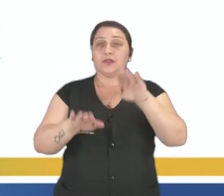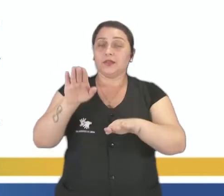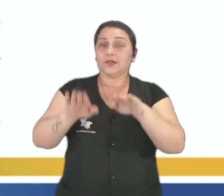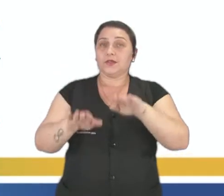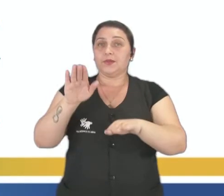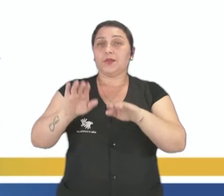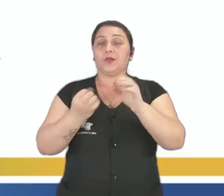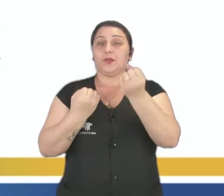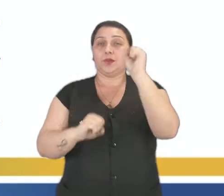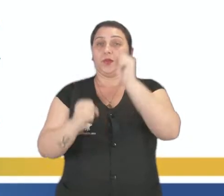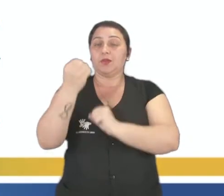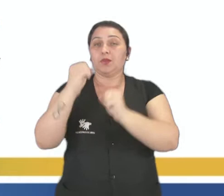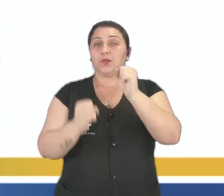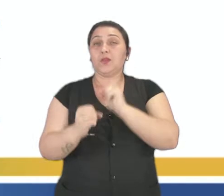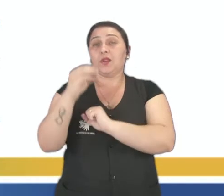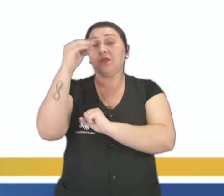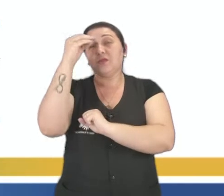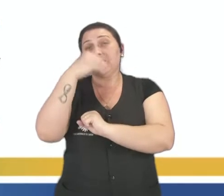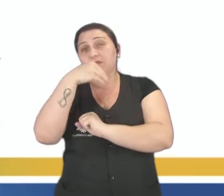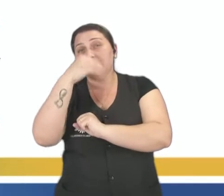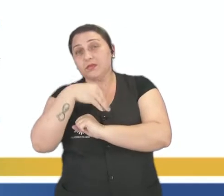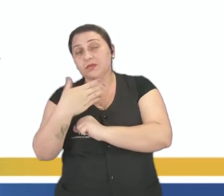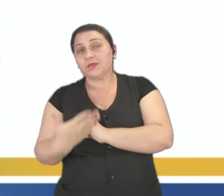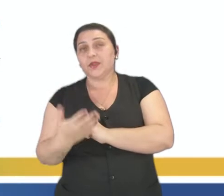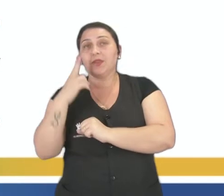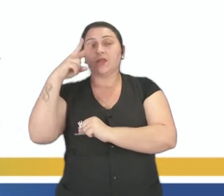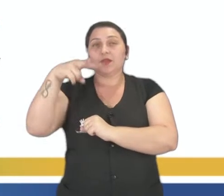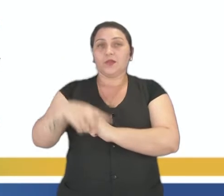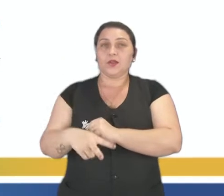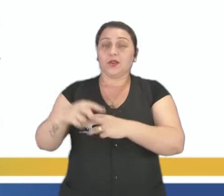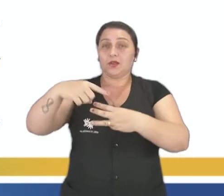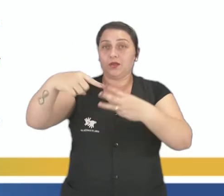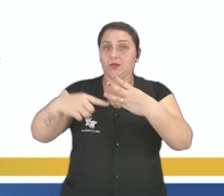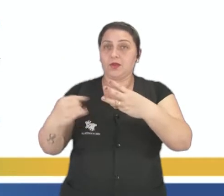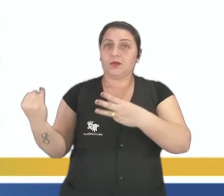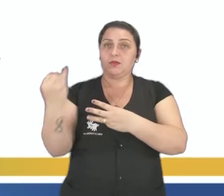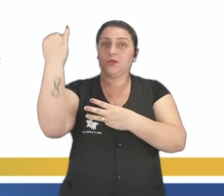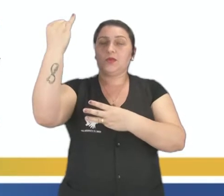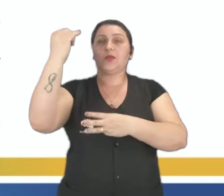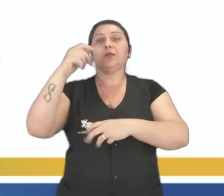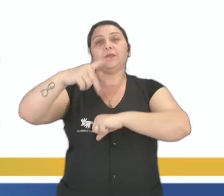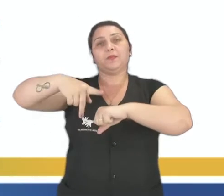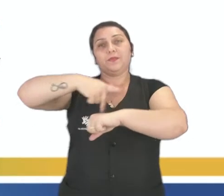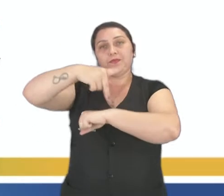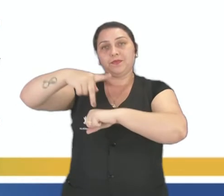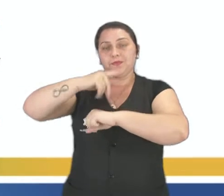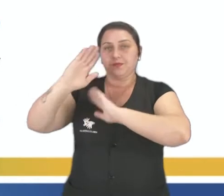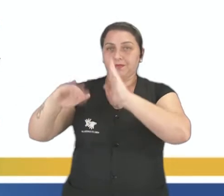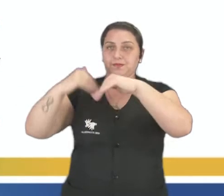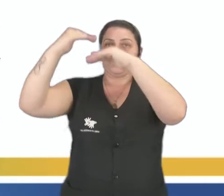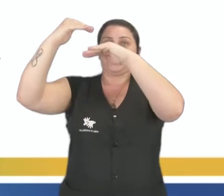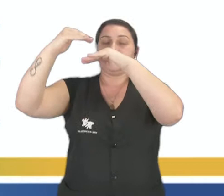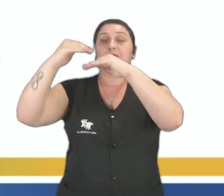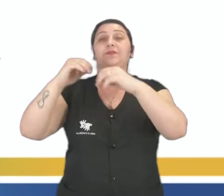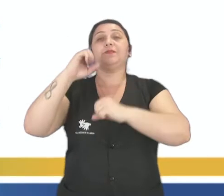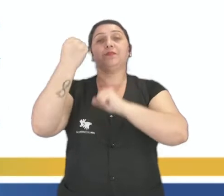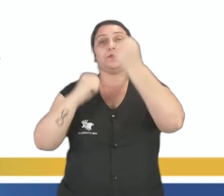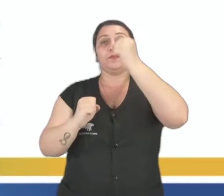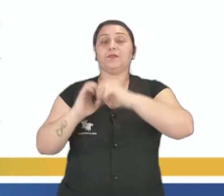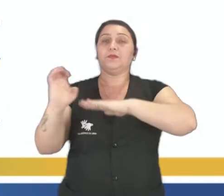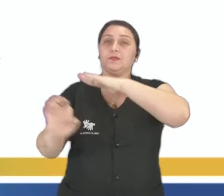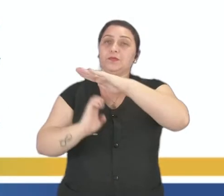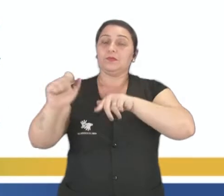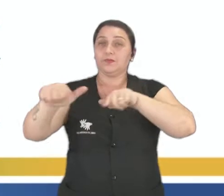uma indústria muito frágil. Então veja aí que esse tripé é importante para os países desenvolvidos: indústria, comércio